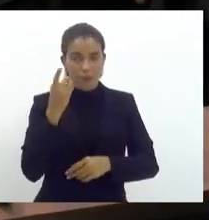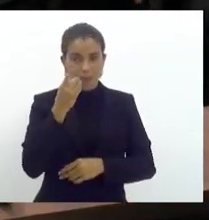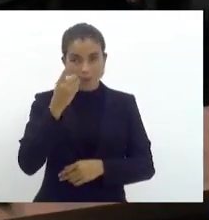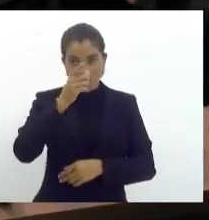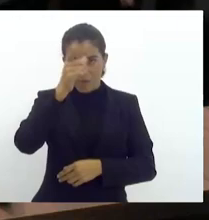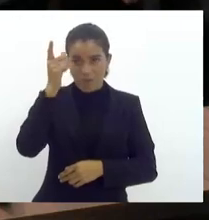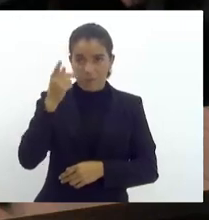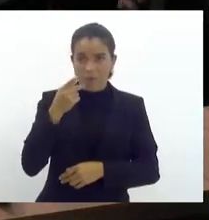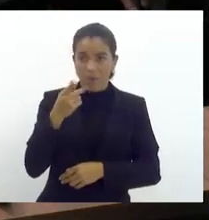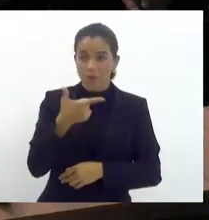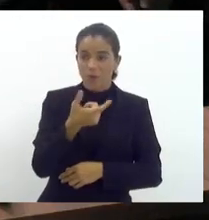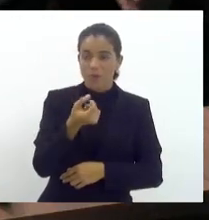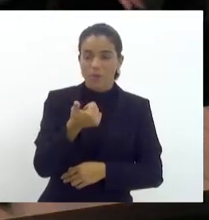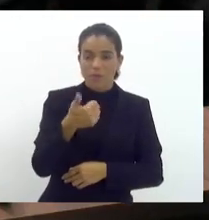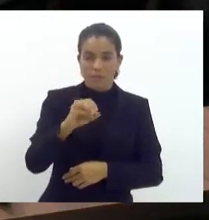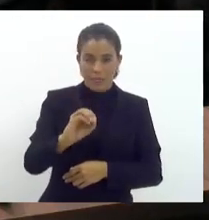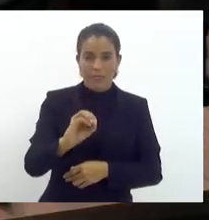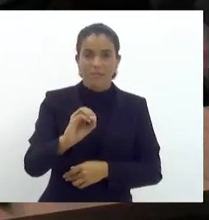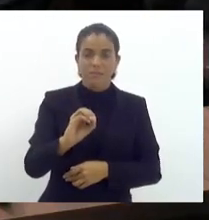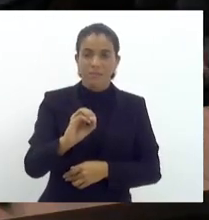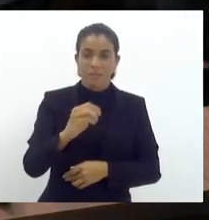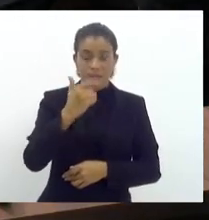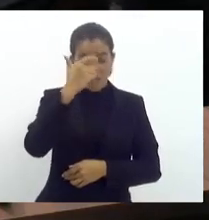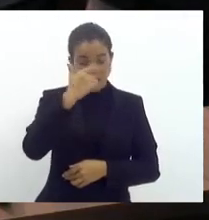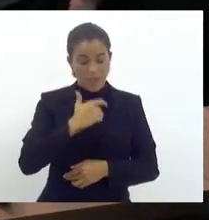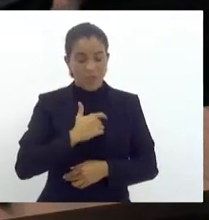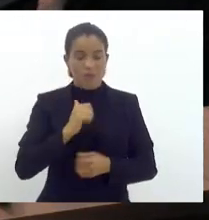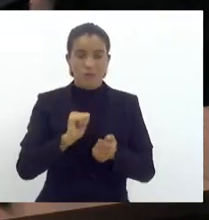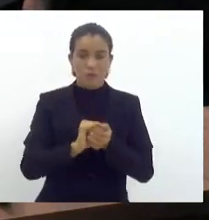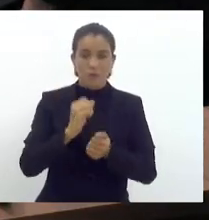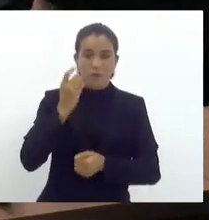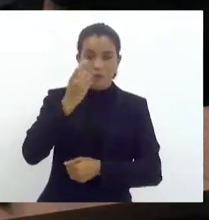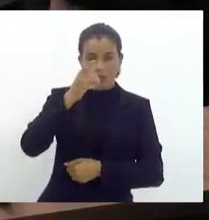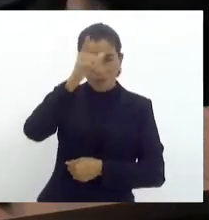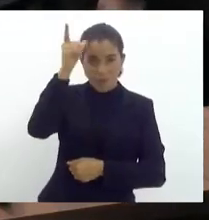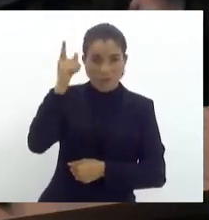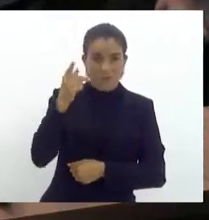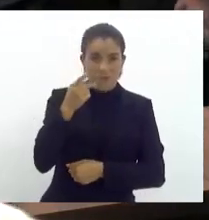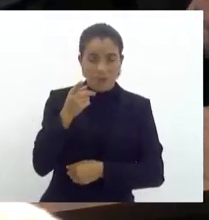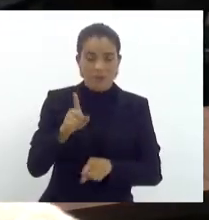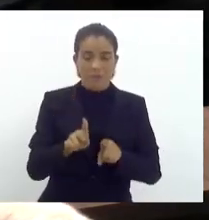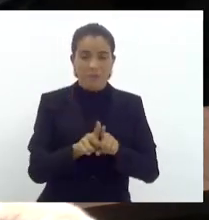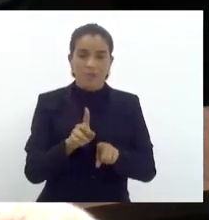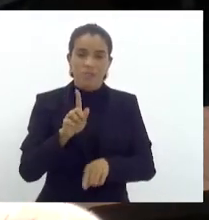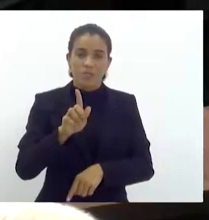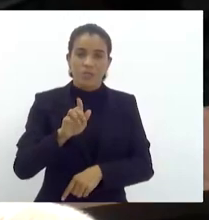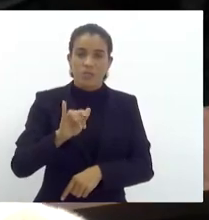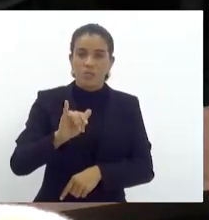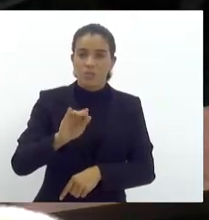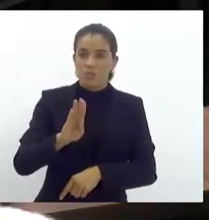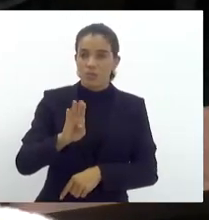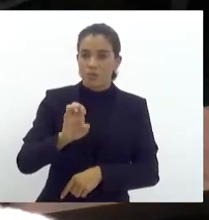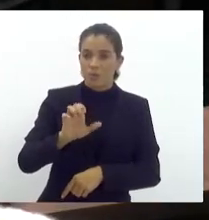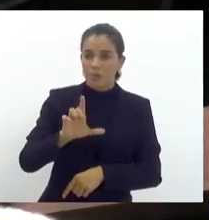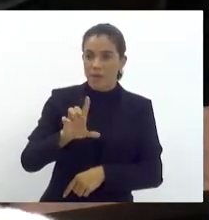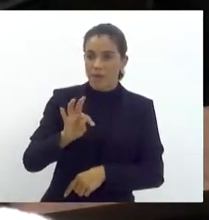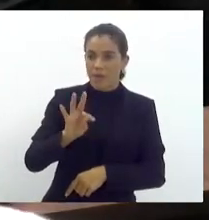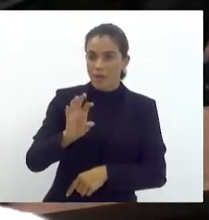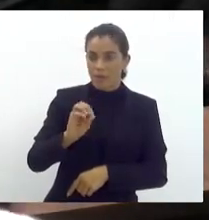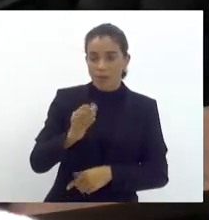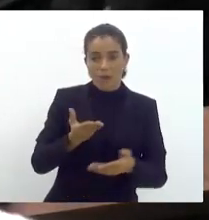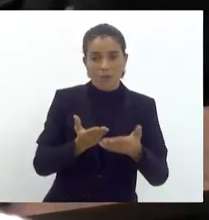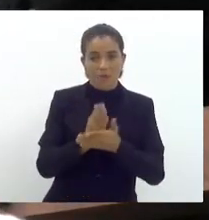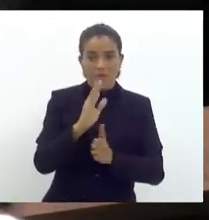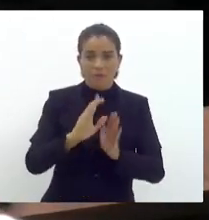em 2010 eu Deputado Luiz Paulo Deputado Gilberto Rodrigues que era o presidente da Comissão de habitação aprovamos a